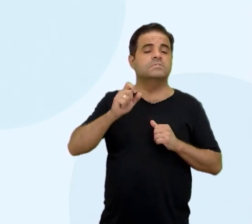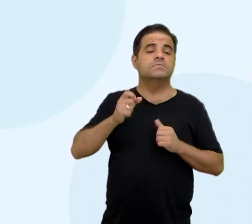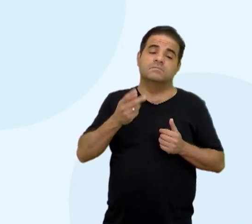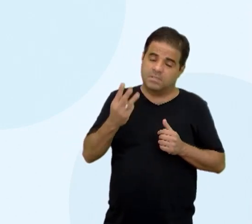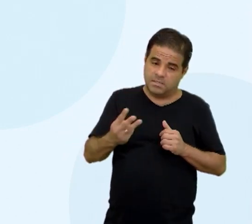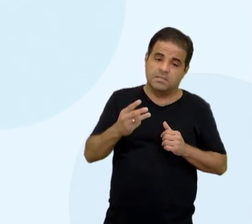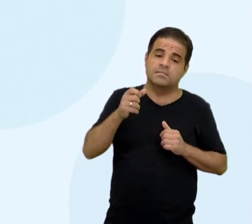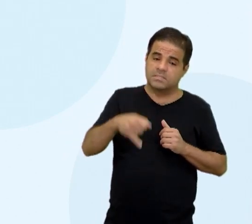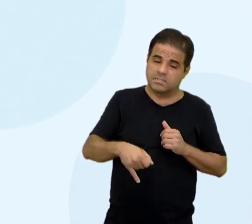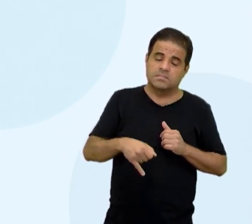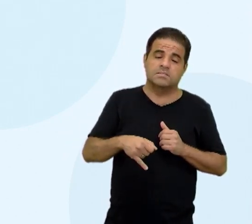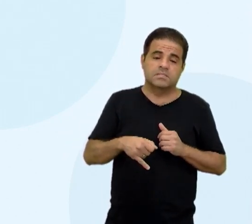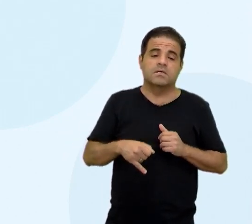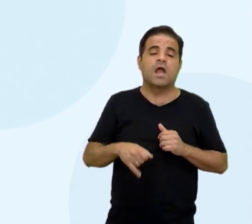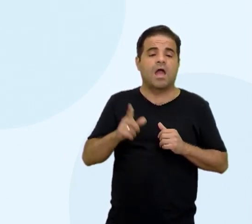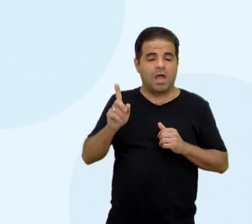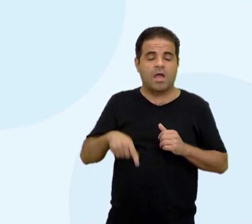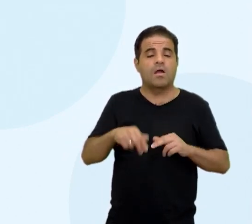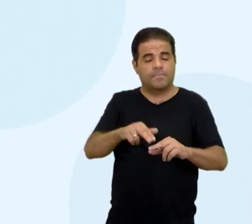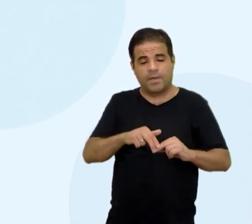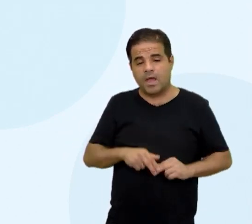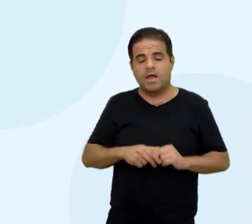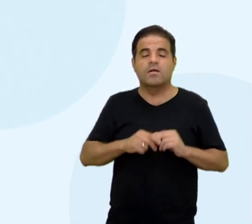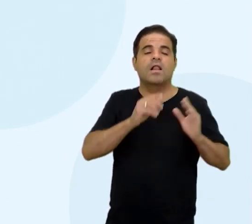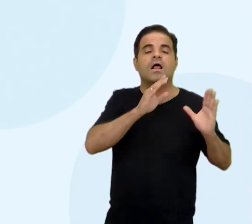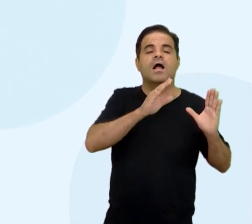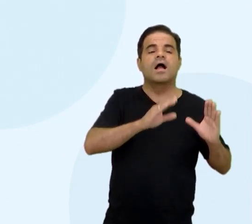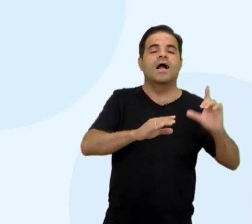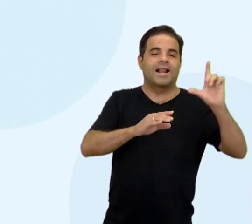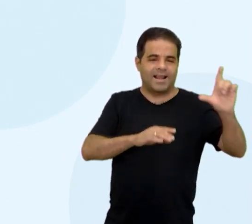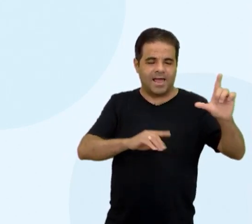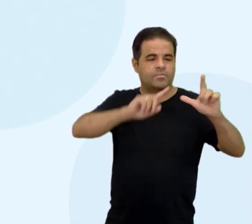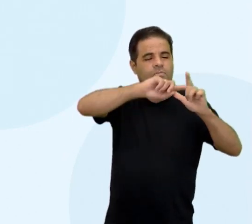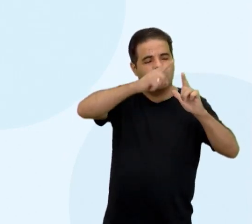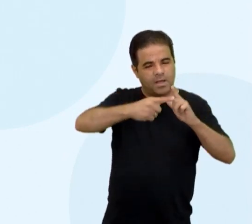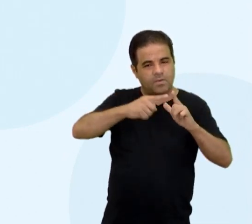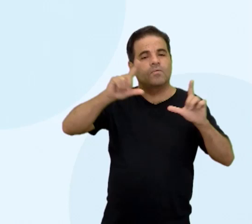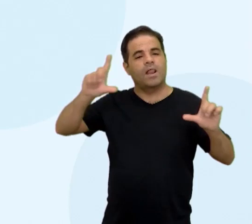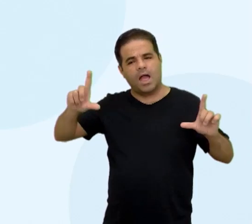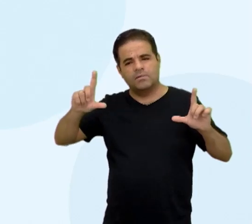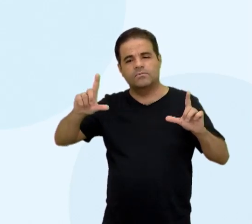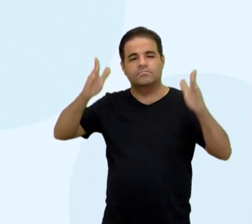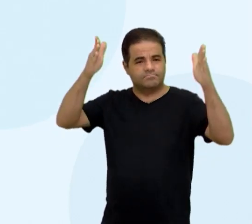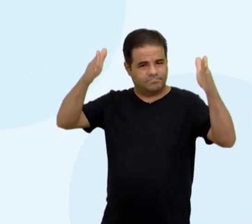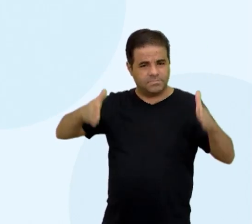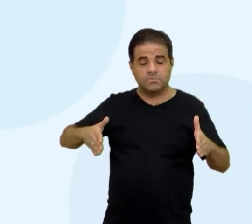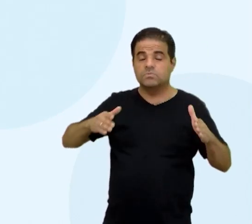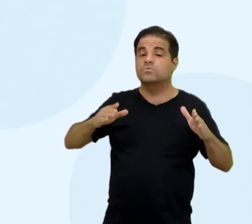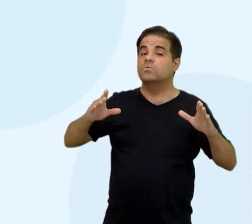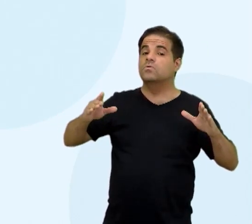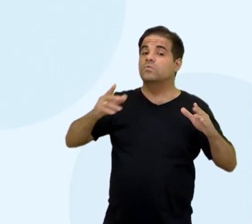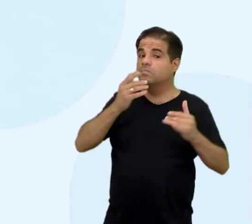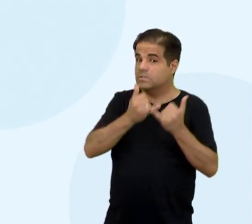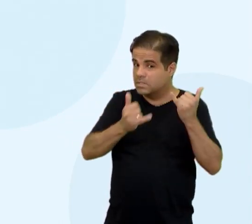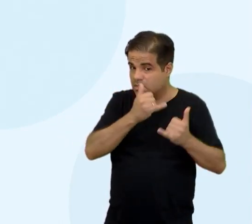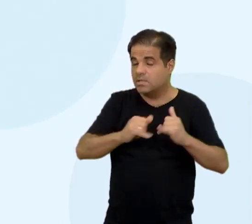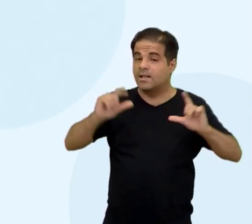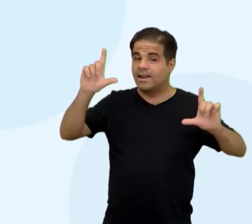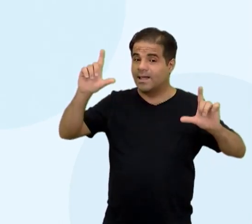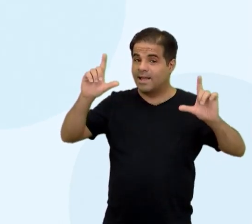E 3 está dizendo que sim, pelo caso lado, ângulo, lado. Legal. Lembrando que para ser semelhante, os lados têm que